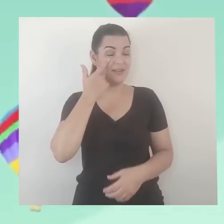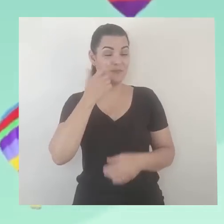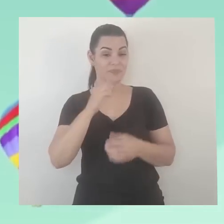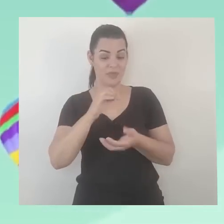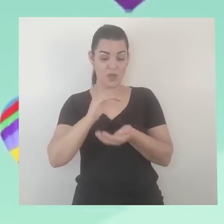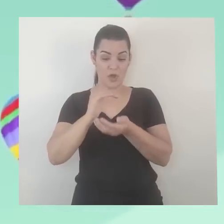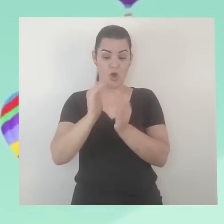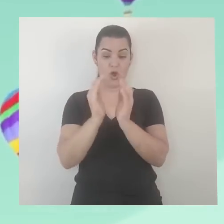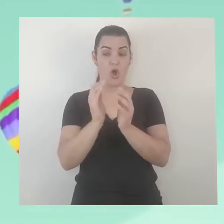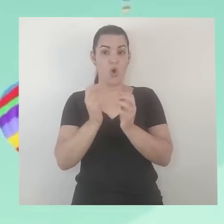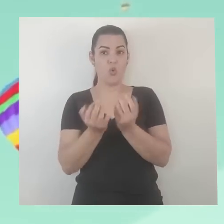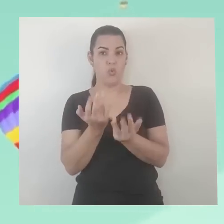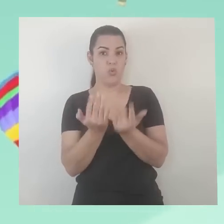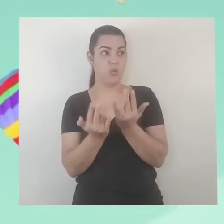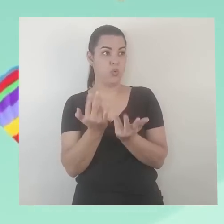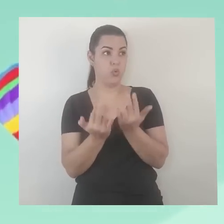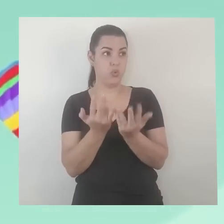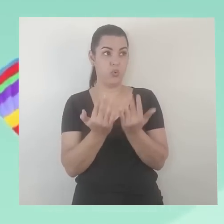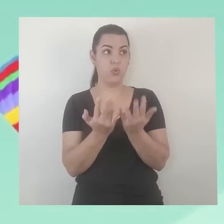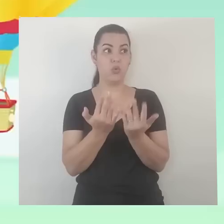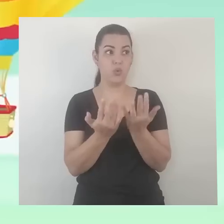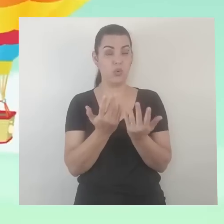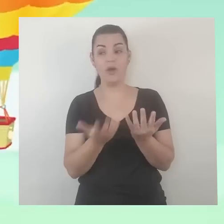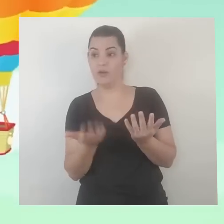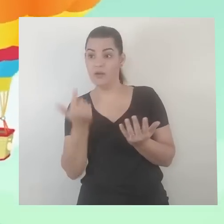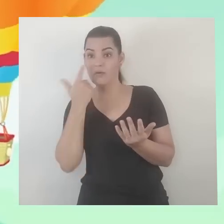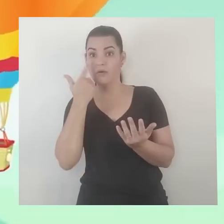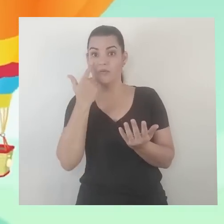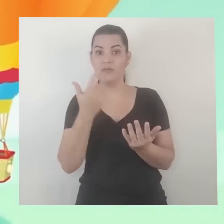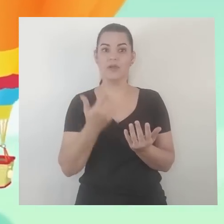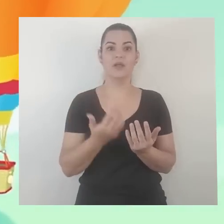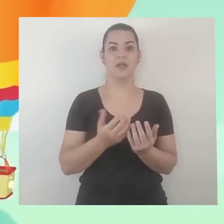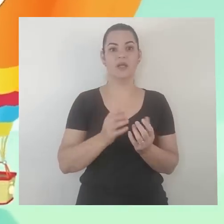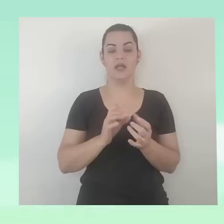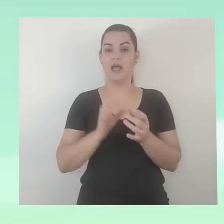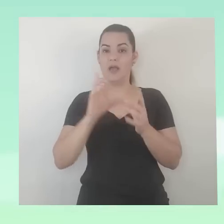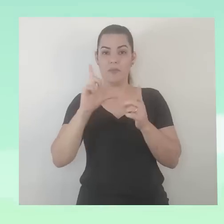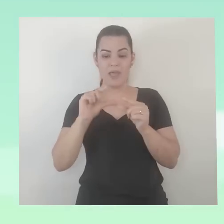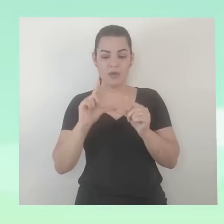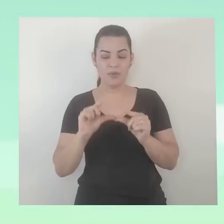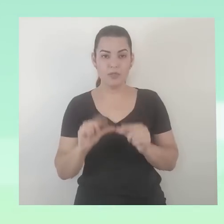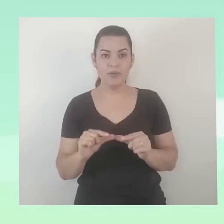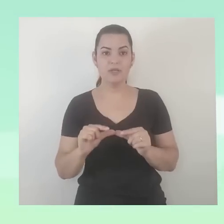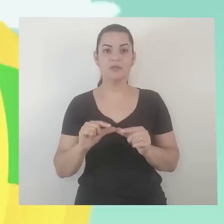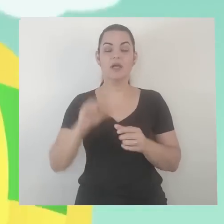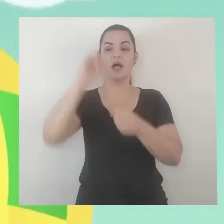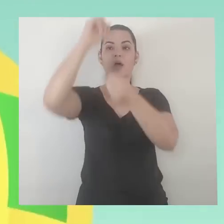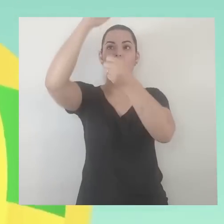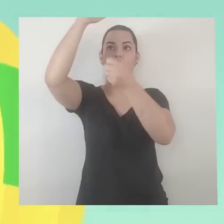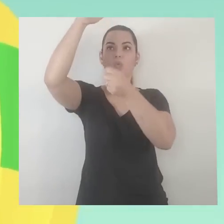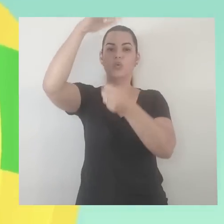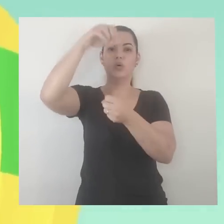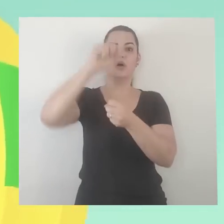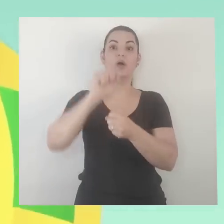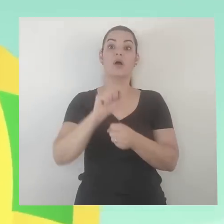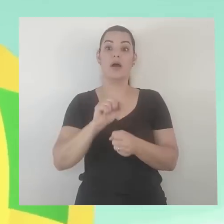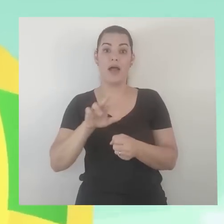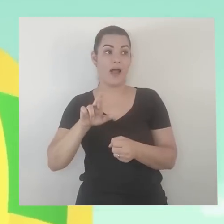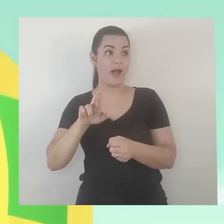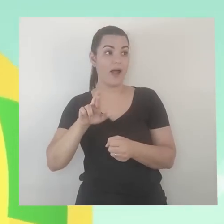das notas, amigos! Hora das notas! Aterrissar! Eles estão deixando o ar quente sair